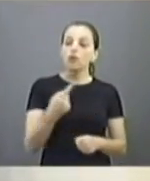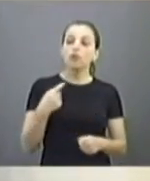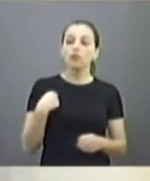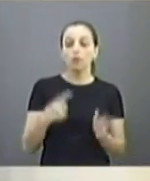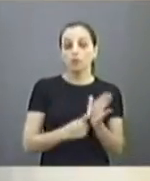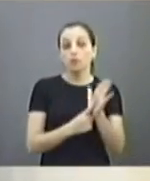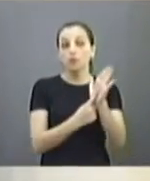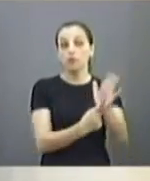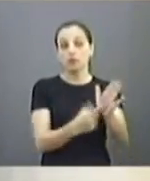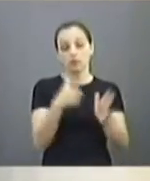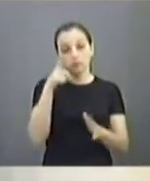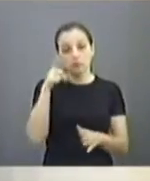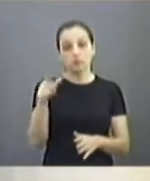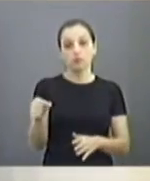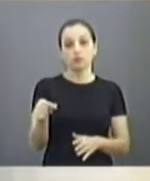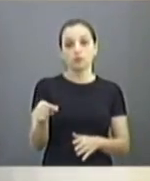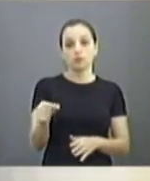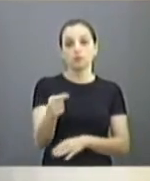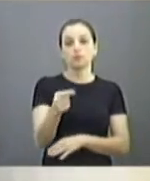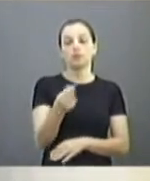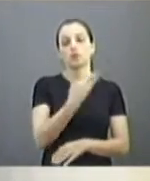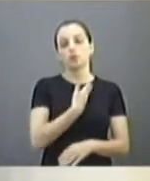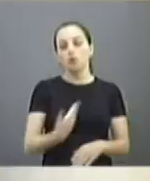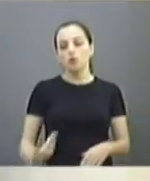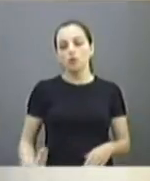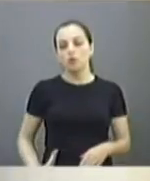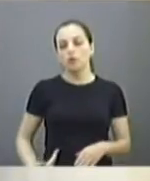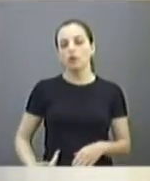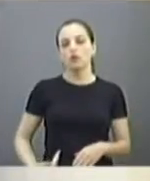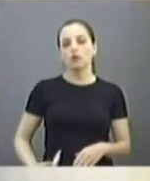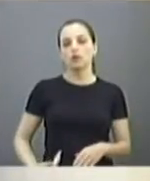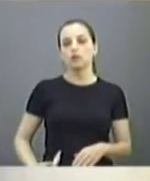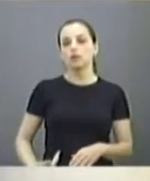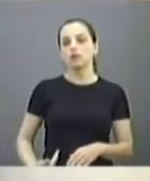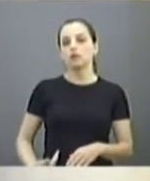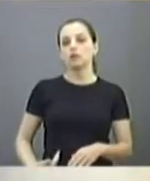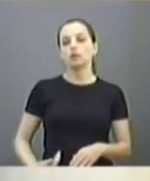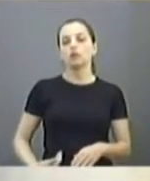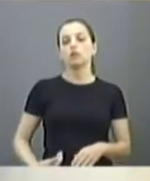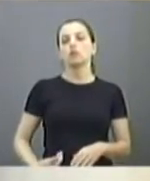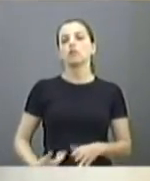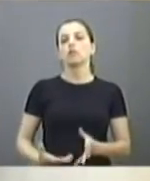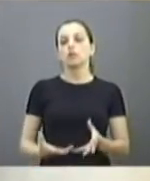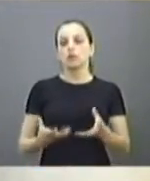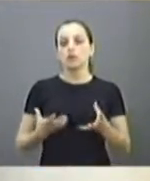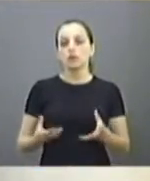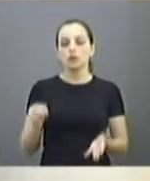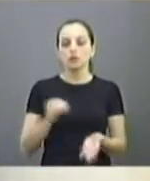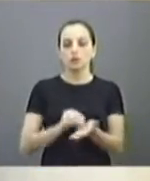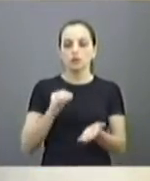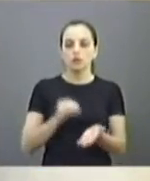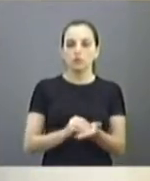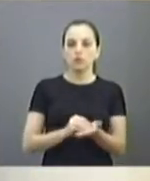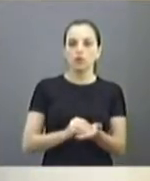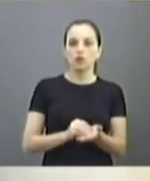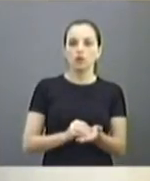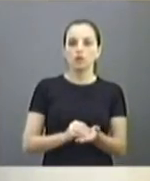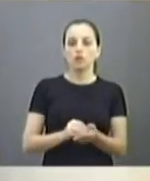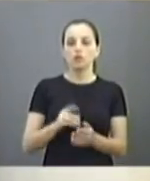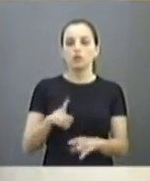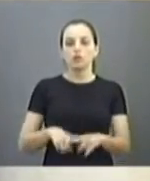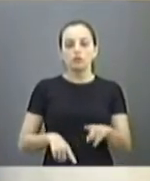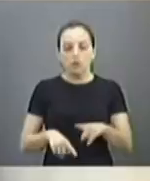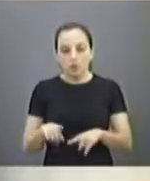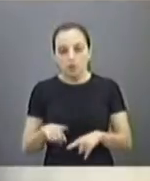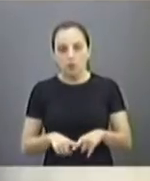aqui, alertado o governo Barbieri que iria ocorrer, que é a falta de aparelhos